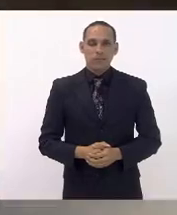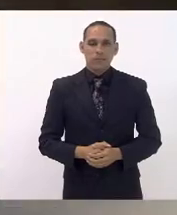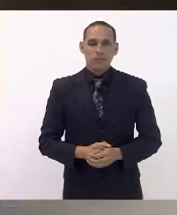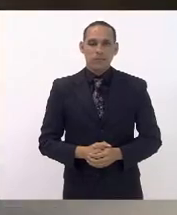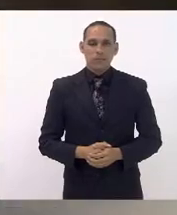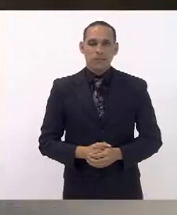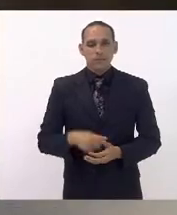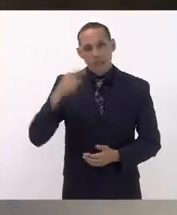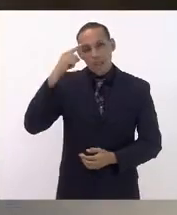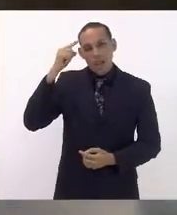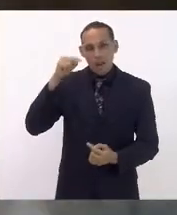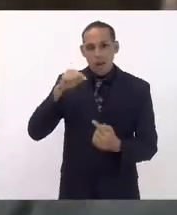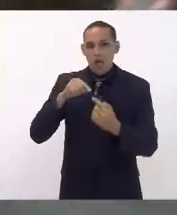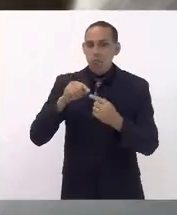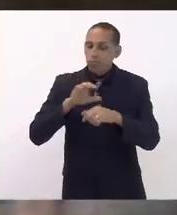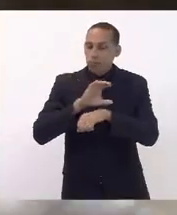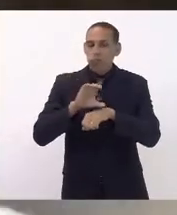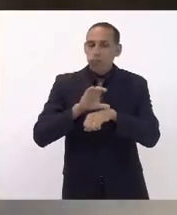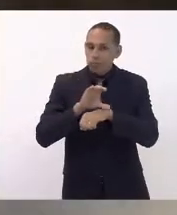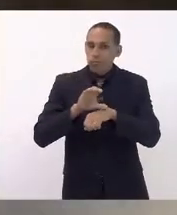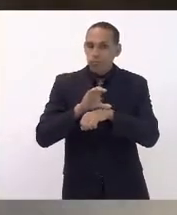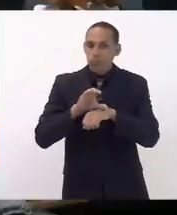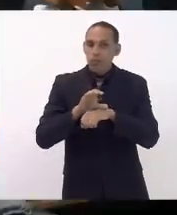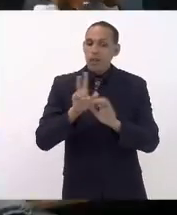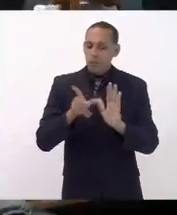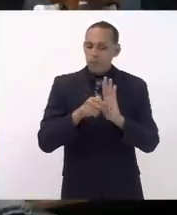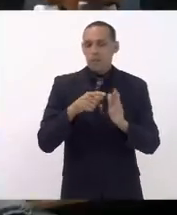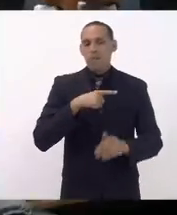Parecer pela constitucionalidade com emendas.